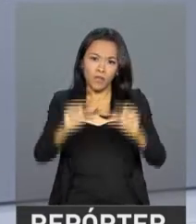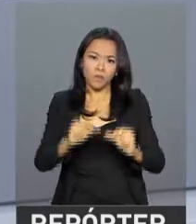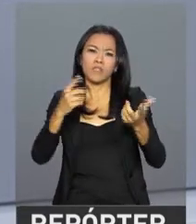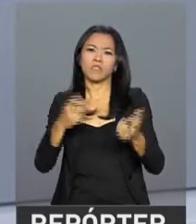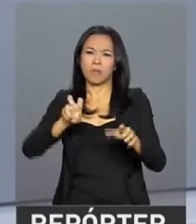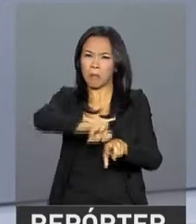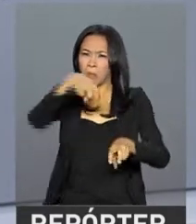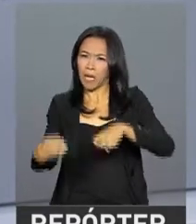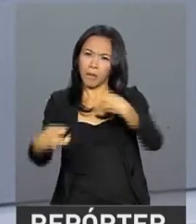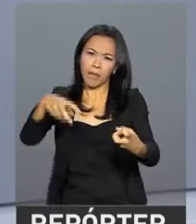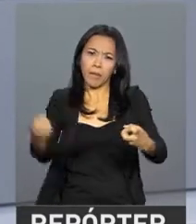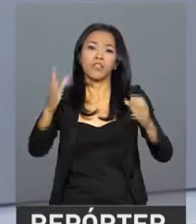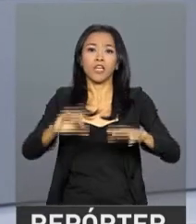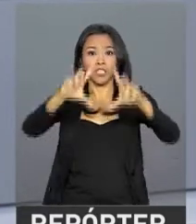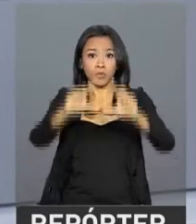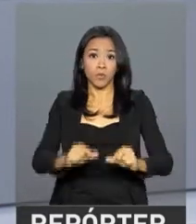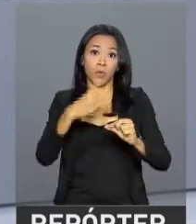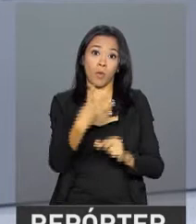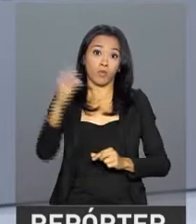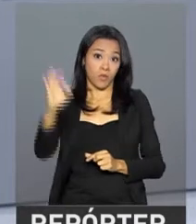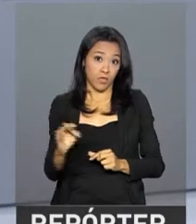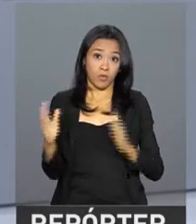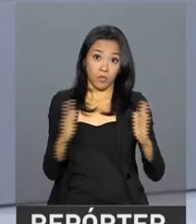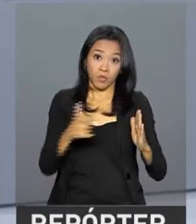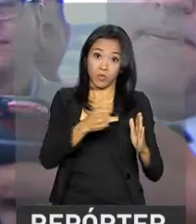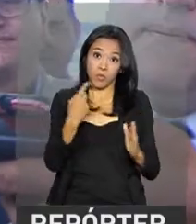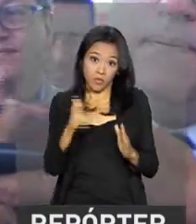caiu quase 30% de 2015 para 2016.